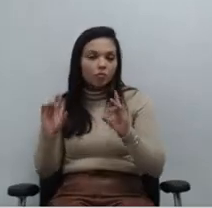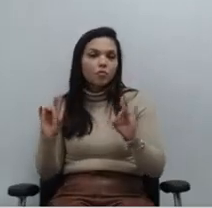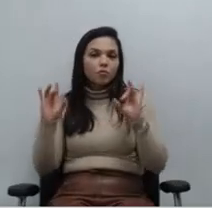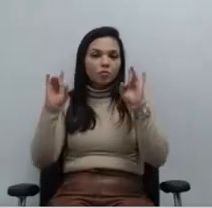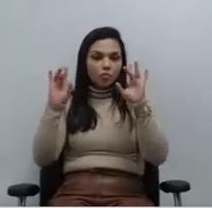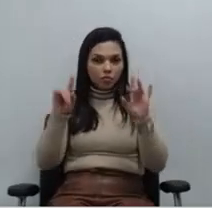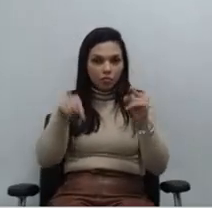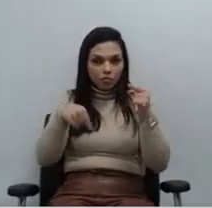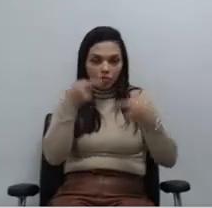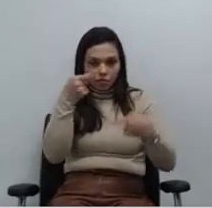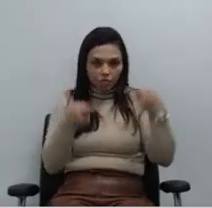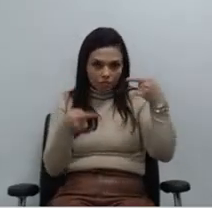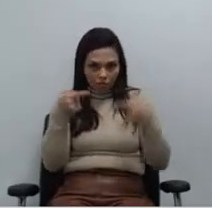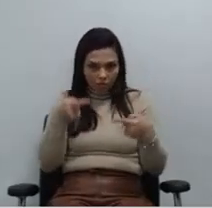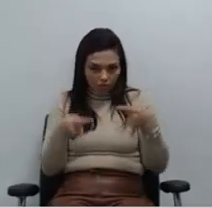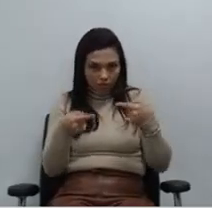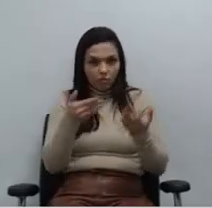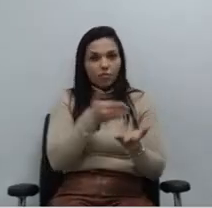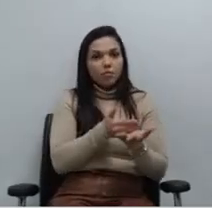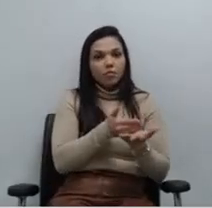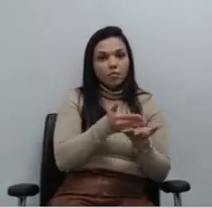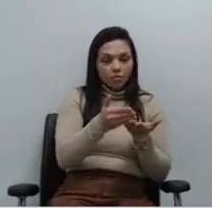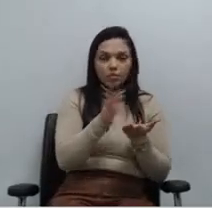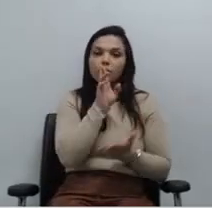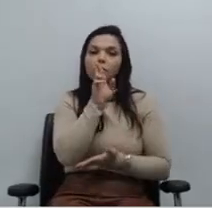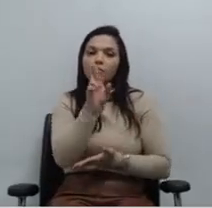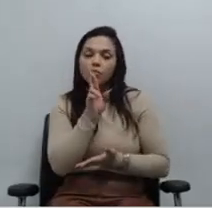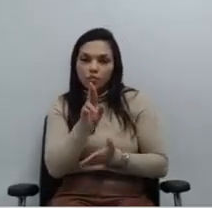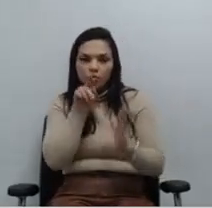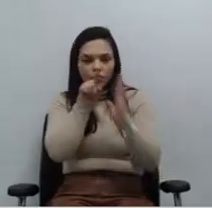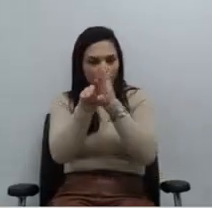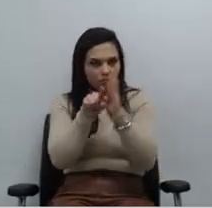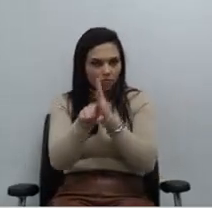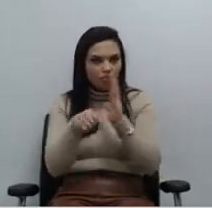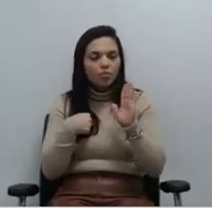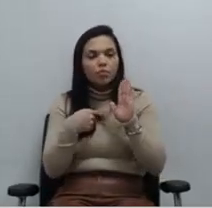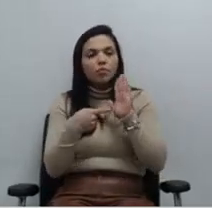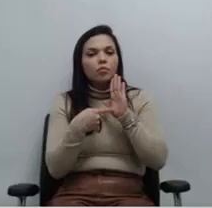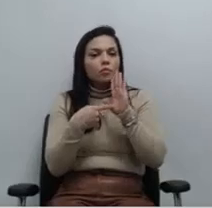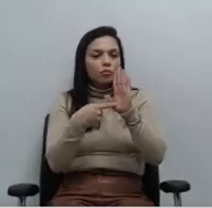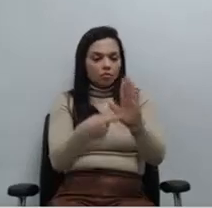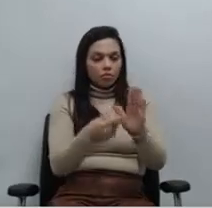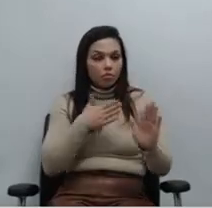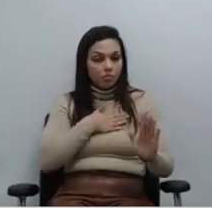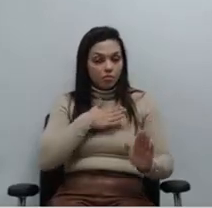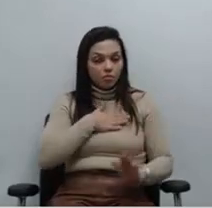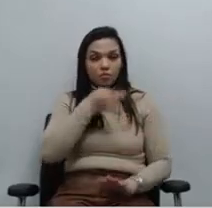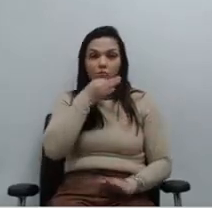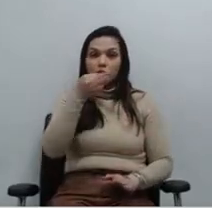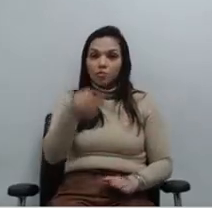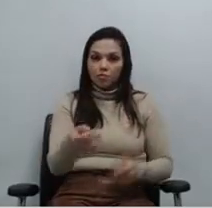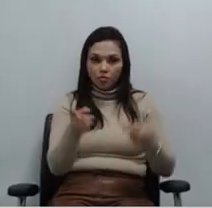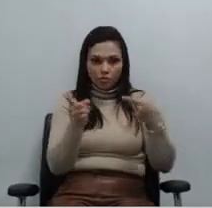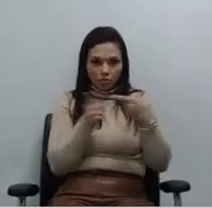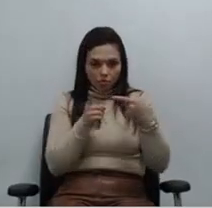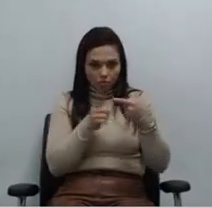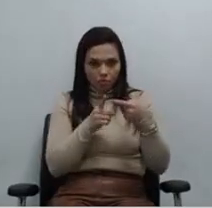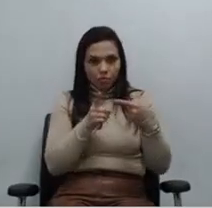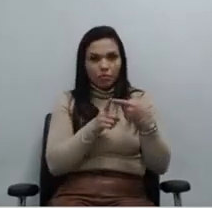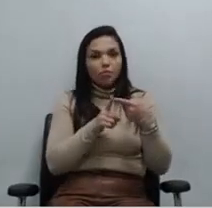transparência a esse debate. E a partir das respostas e questionamentos formulados, eu apresento algumas considerações. Ponto 1. Gestão de